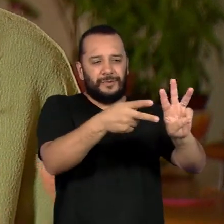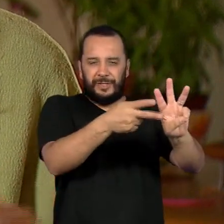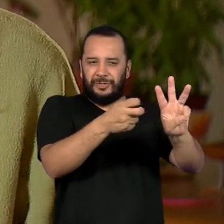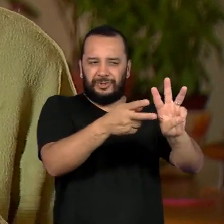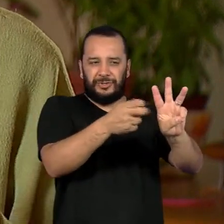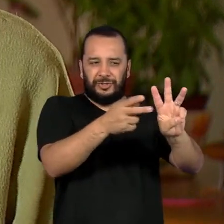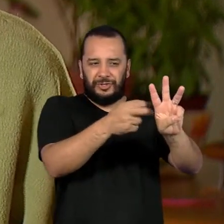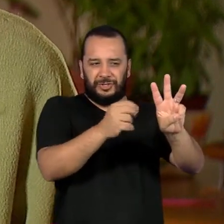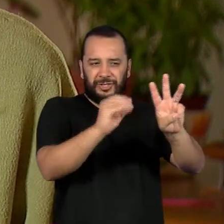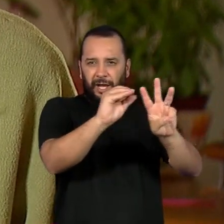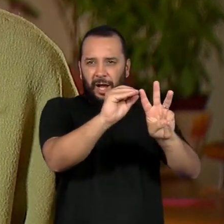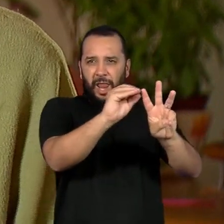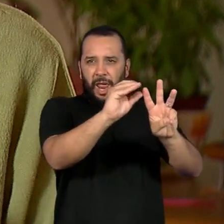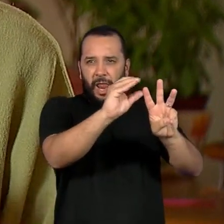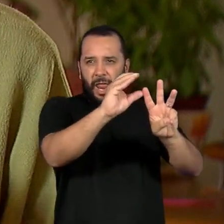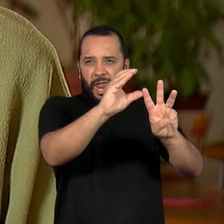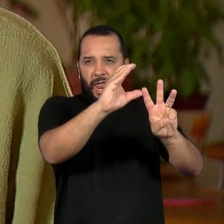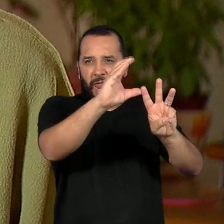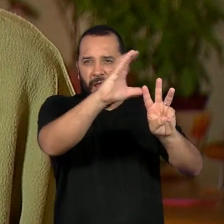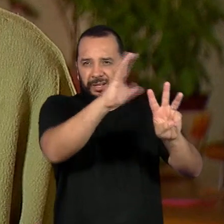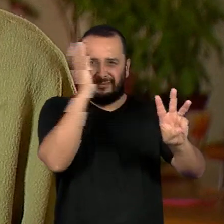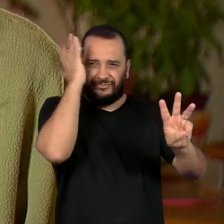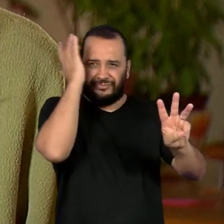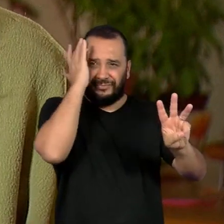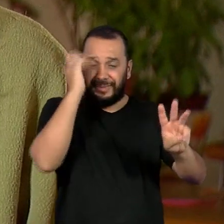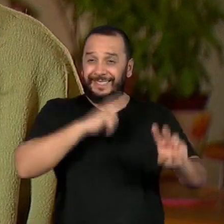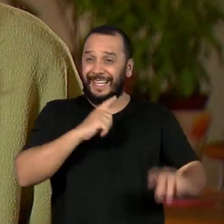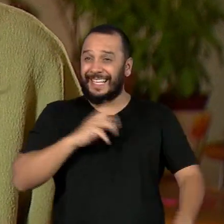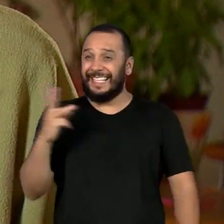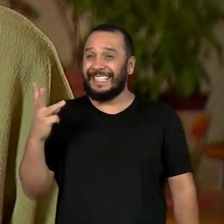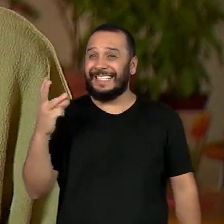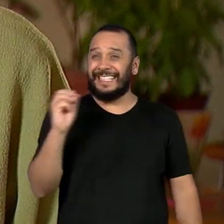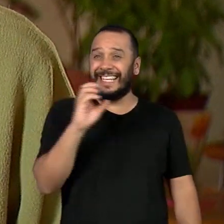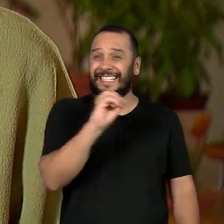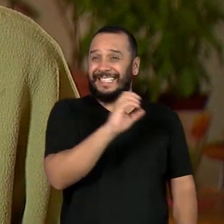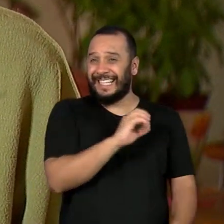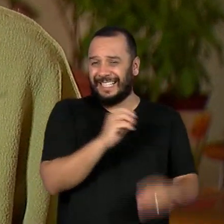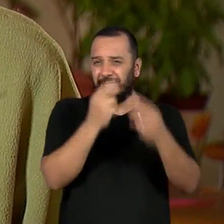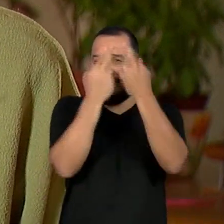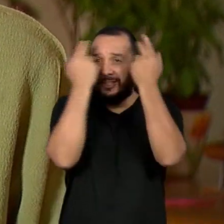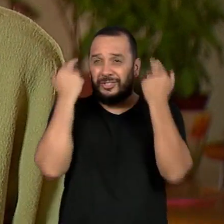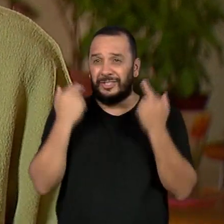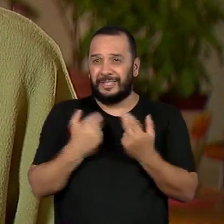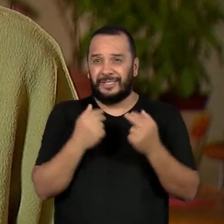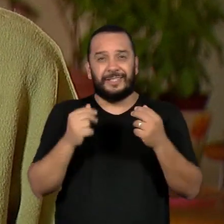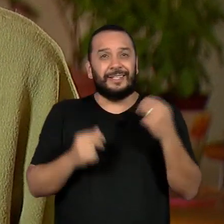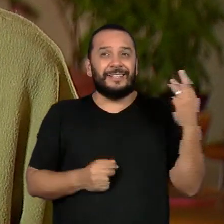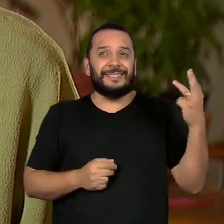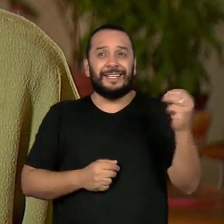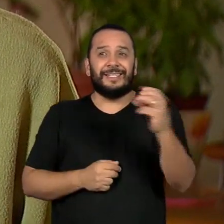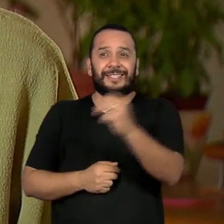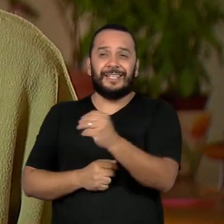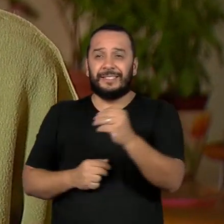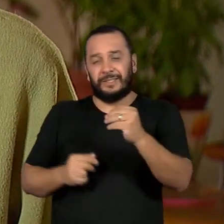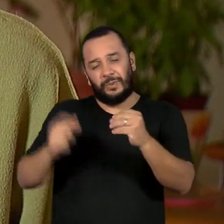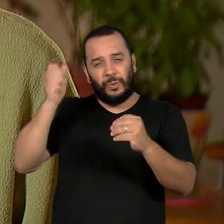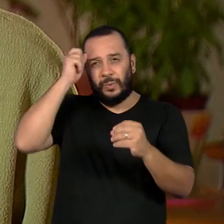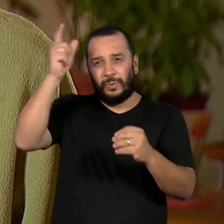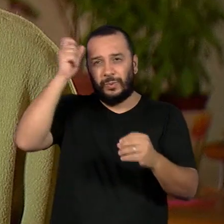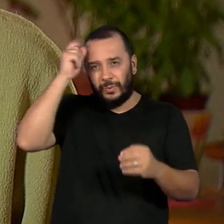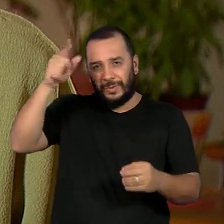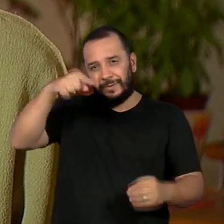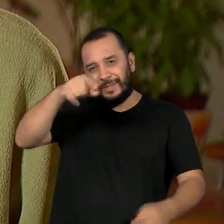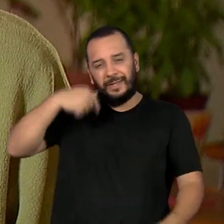300 etnias, 300 culturas indígenas, você pode imaginar a quantidade de